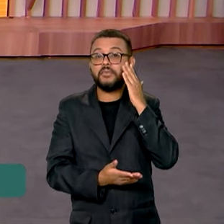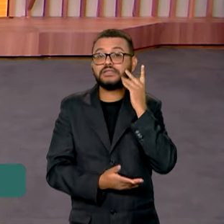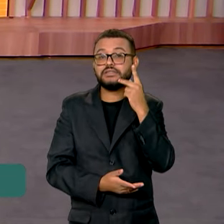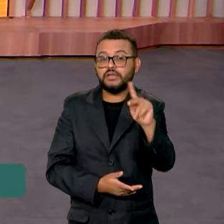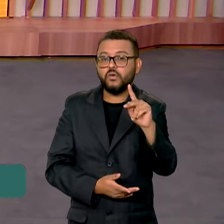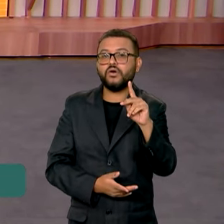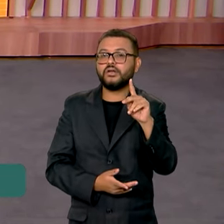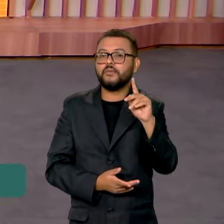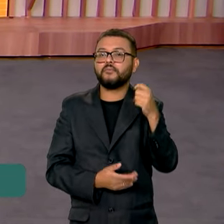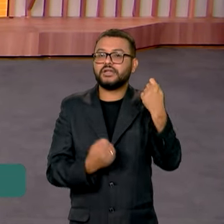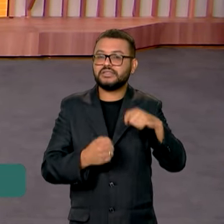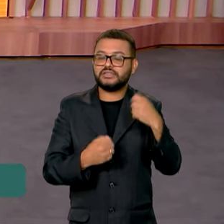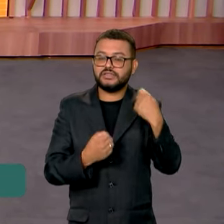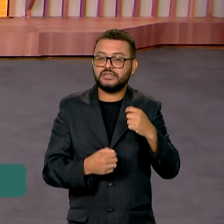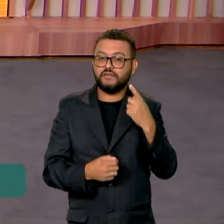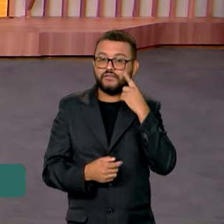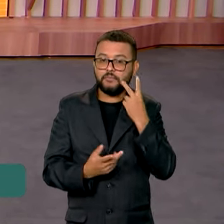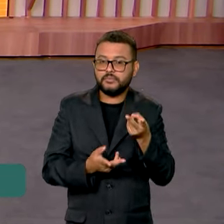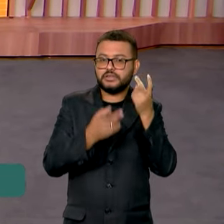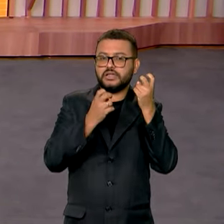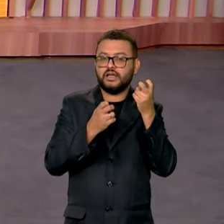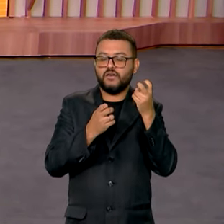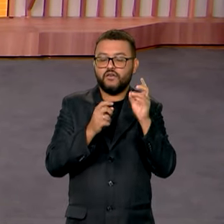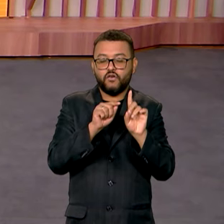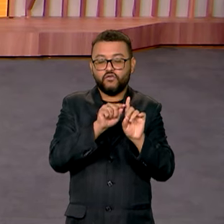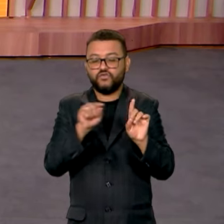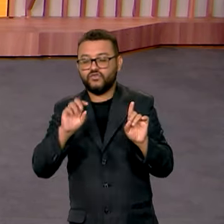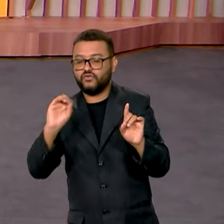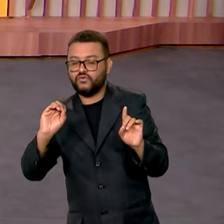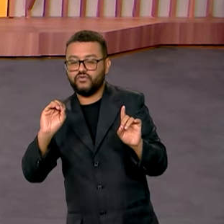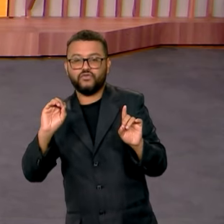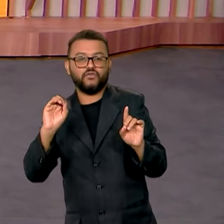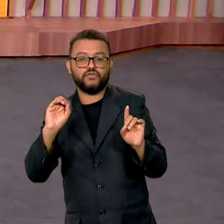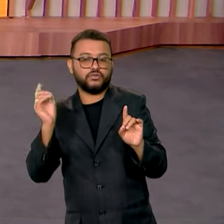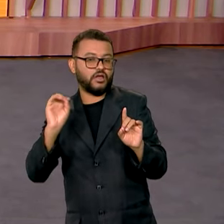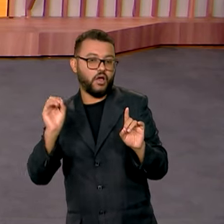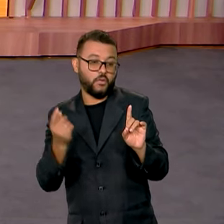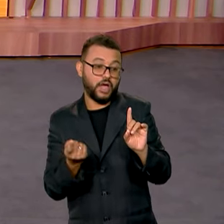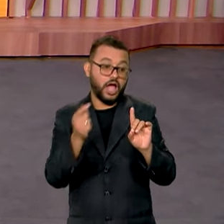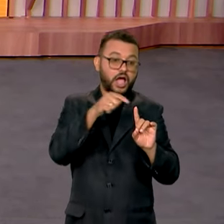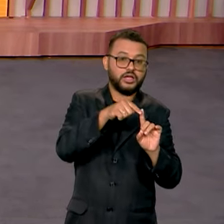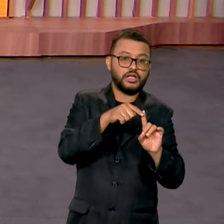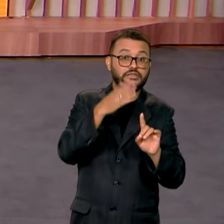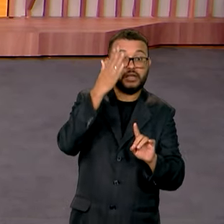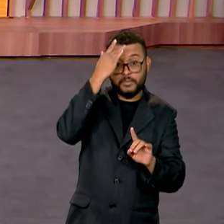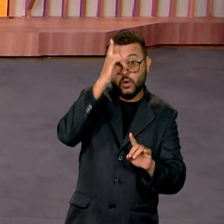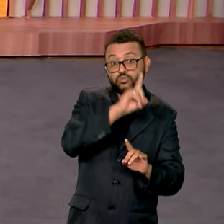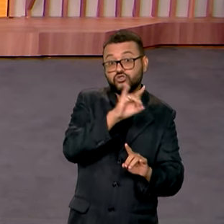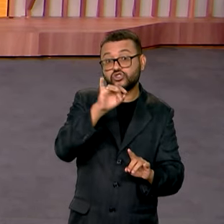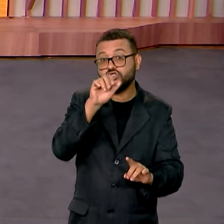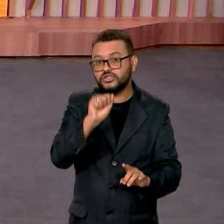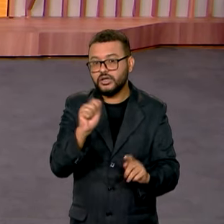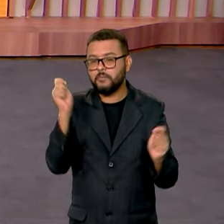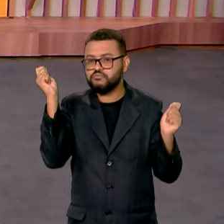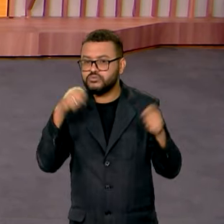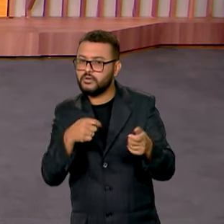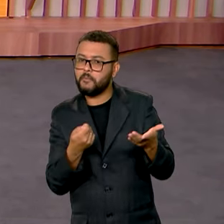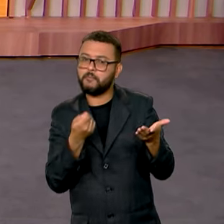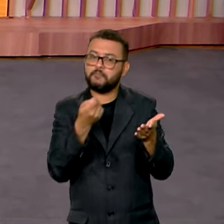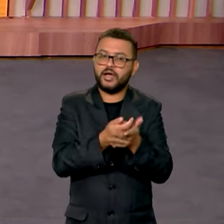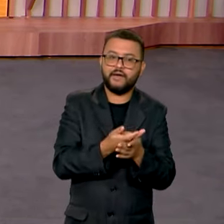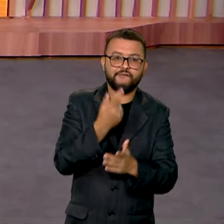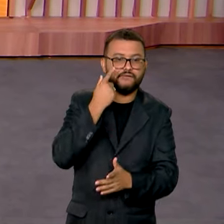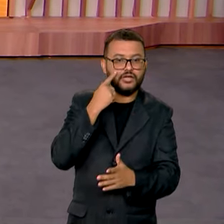o último dígito verificador que aparece depois do traço. As datas do pagamento podem ser conferidas